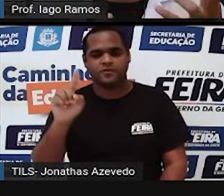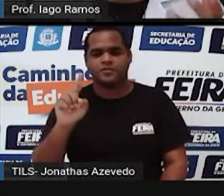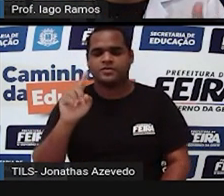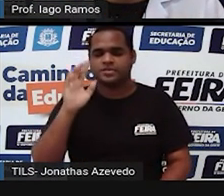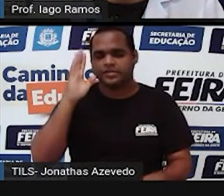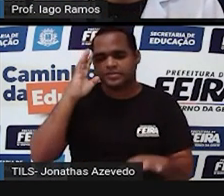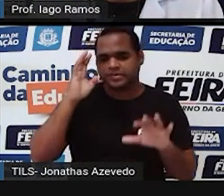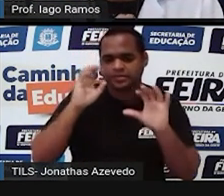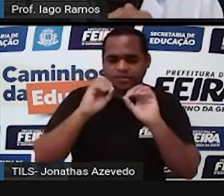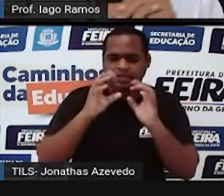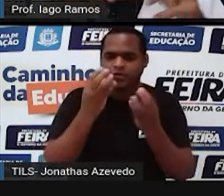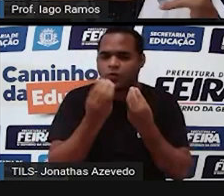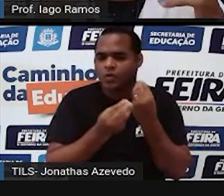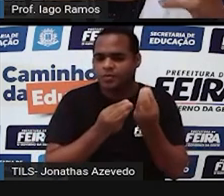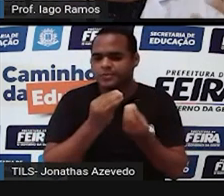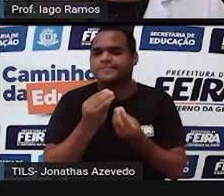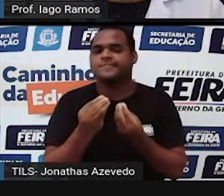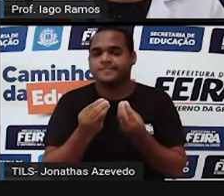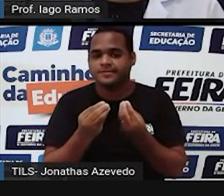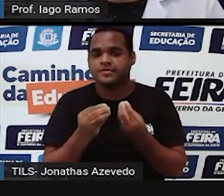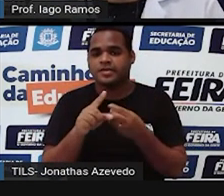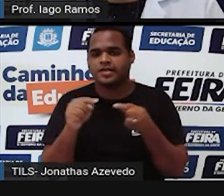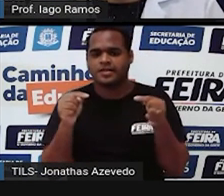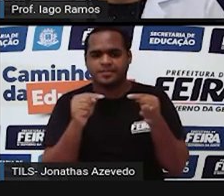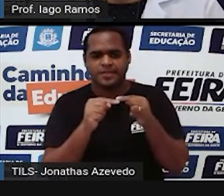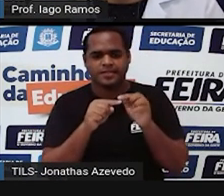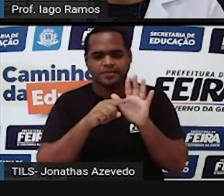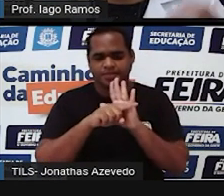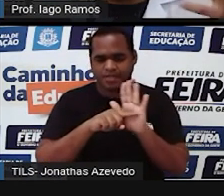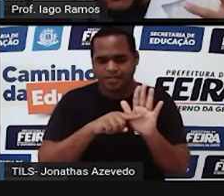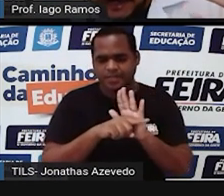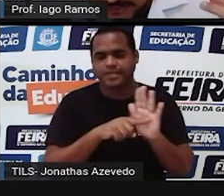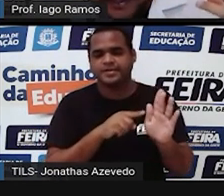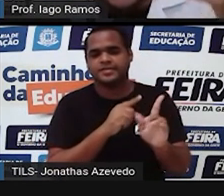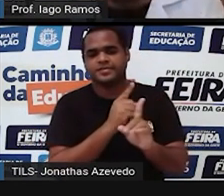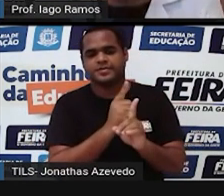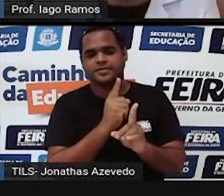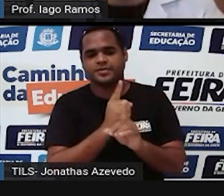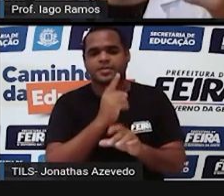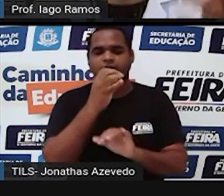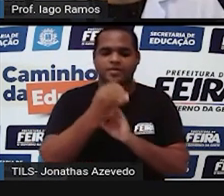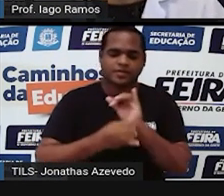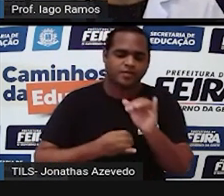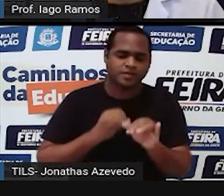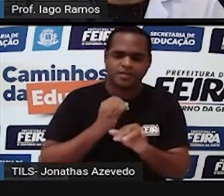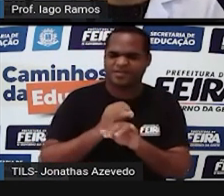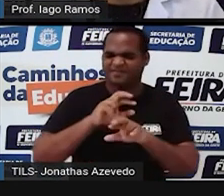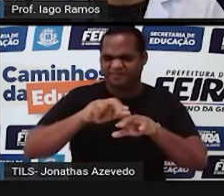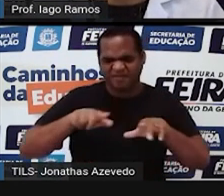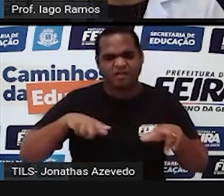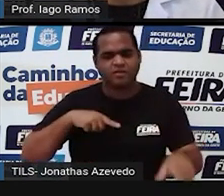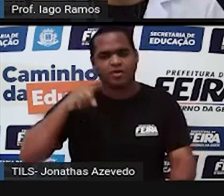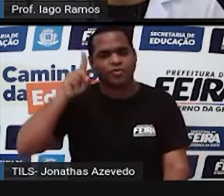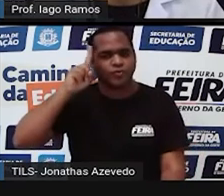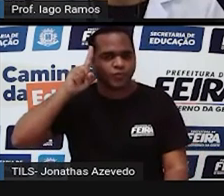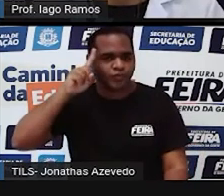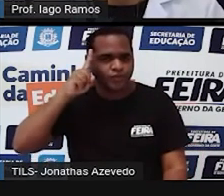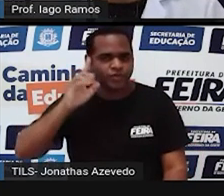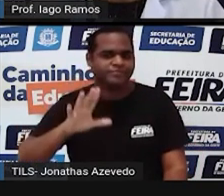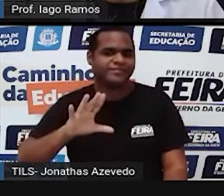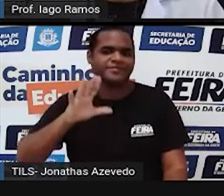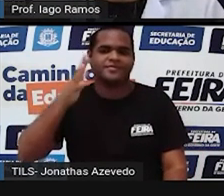a interpretar, porque eles fazem parte, né, das estatísticas que cercam o nosso